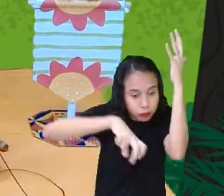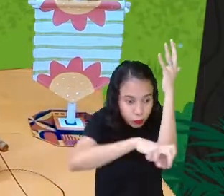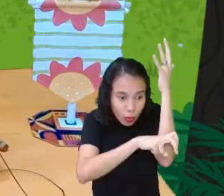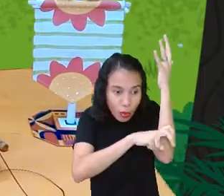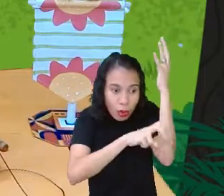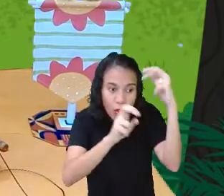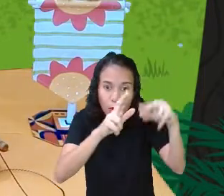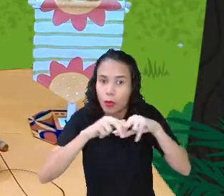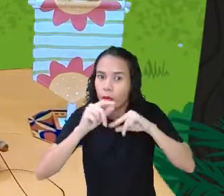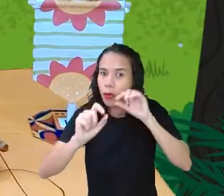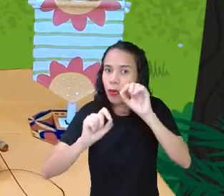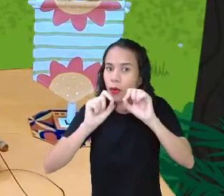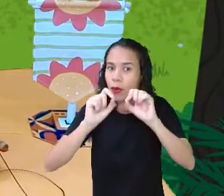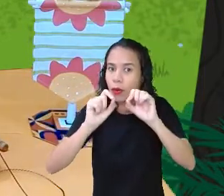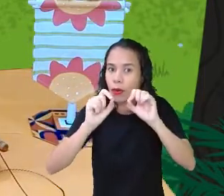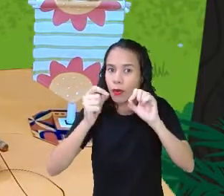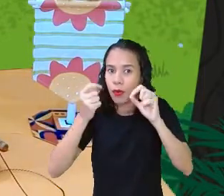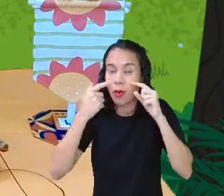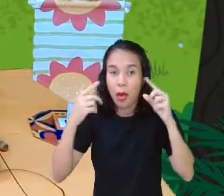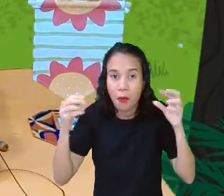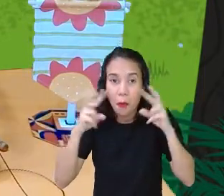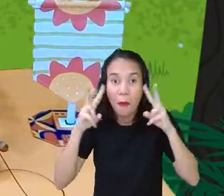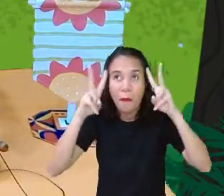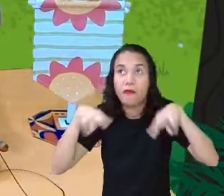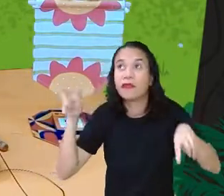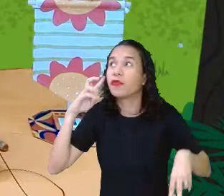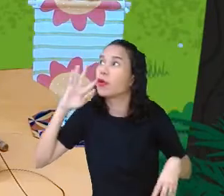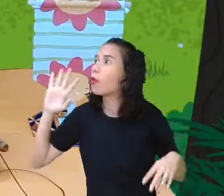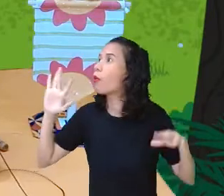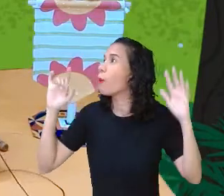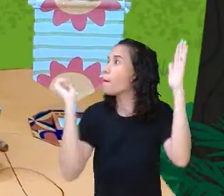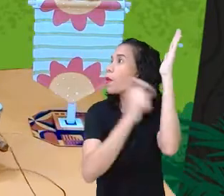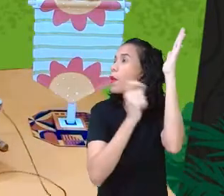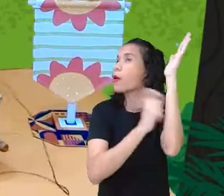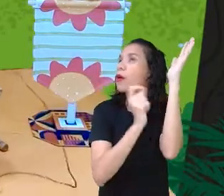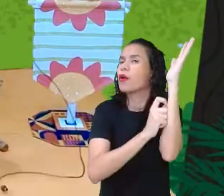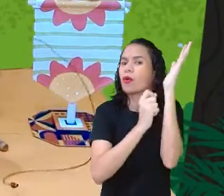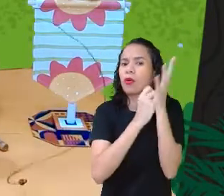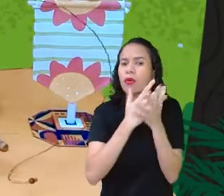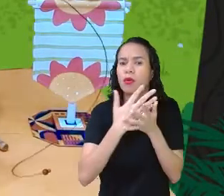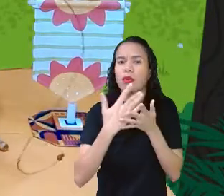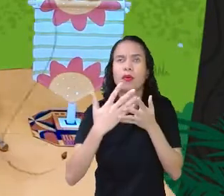quê? Quando ele terminou de ouvir a música,